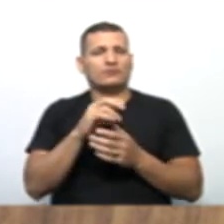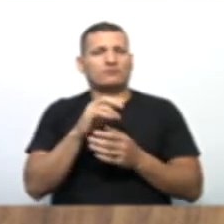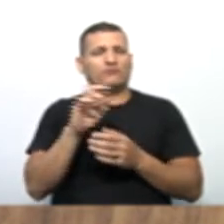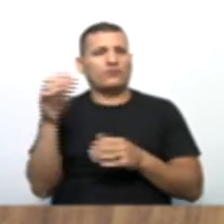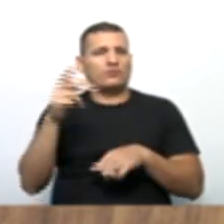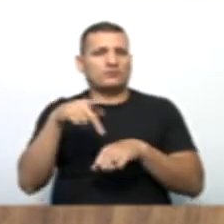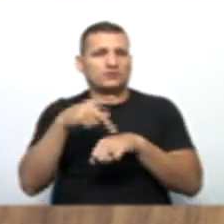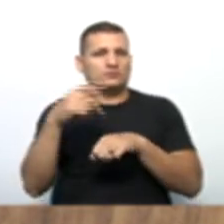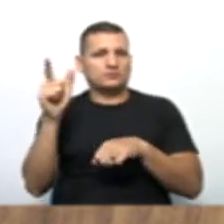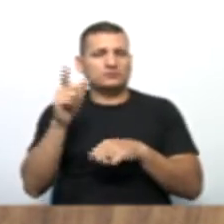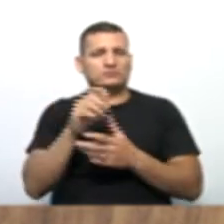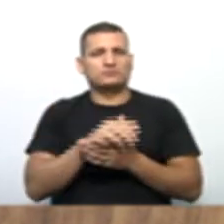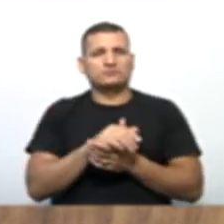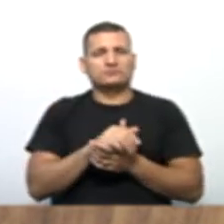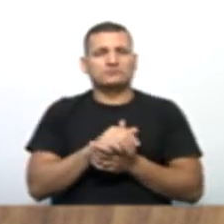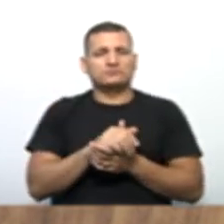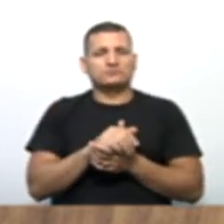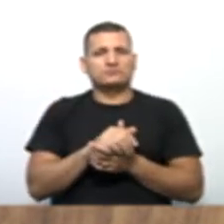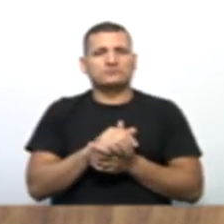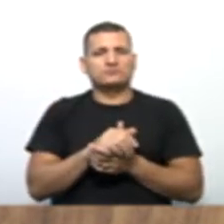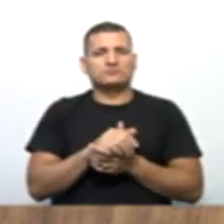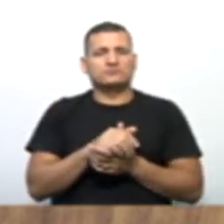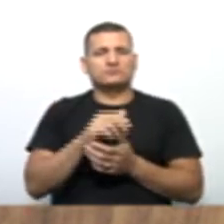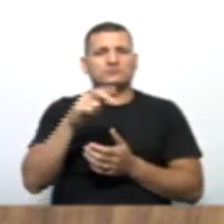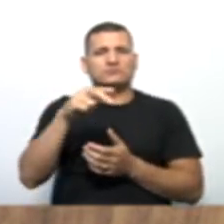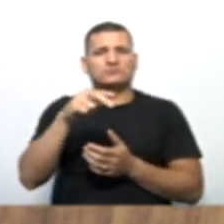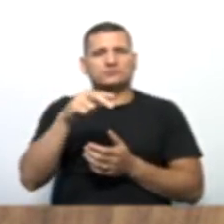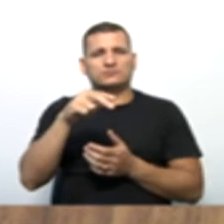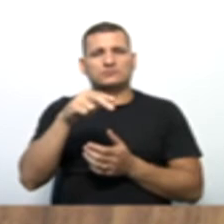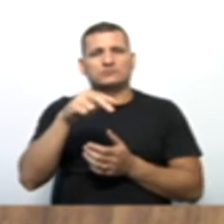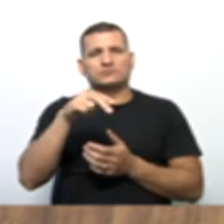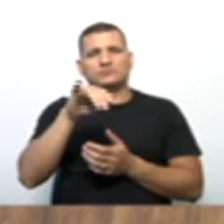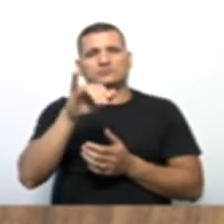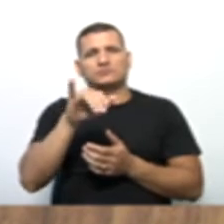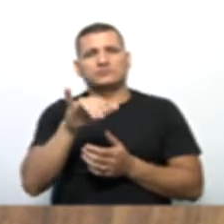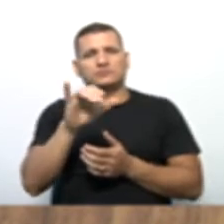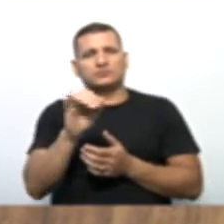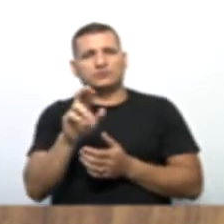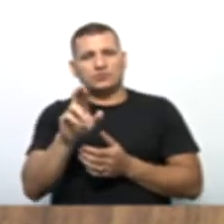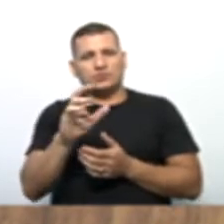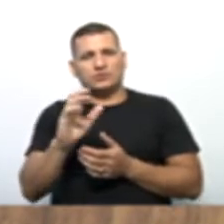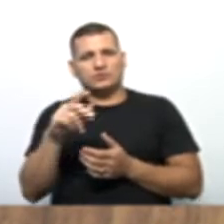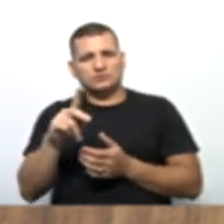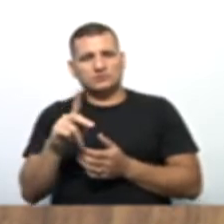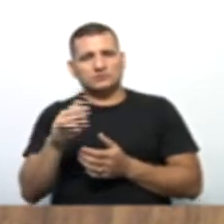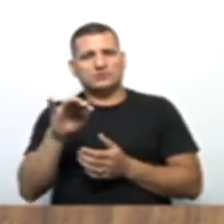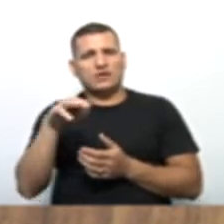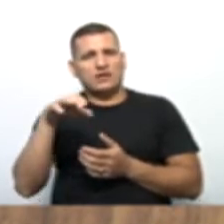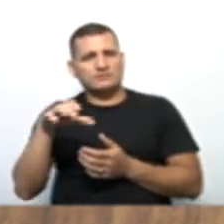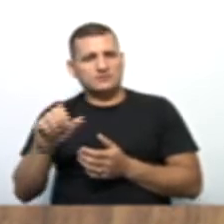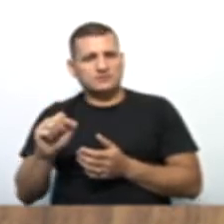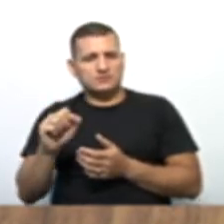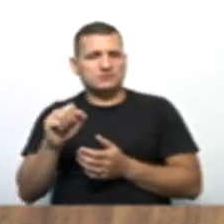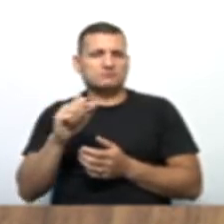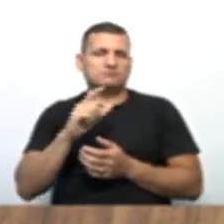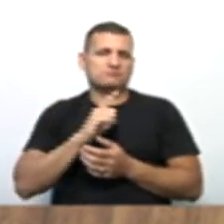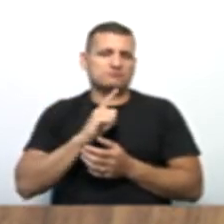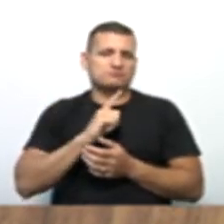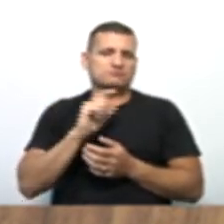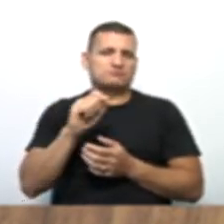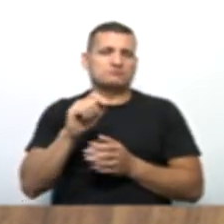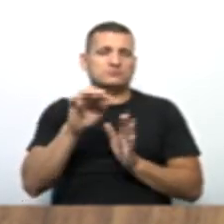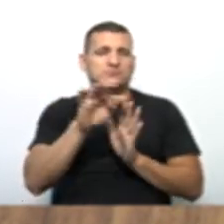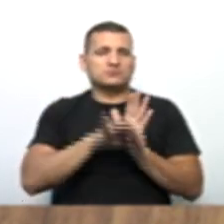você vai ver as notícias têm uma a manchete e de um texto diferente criado um pedacinho de notícia